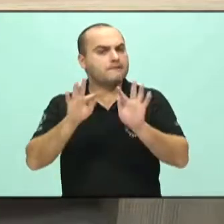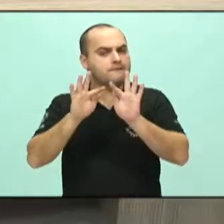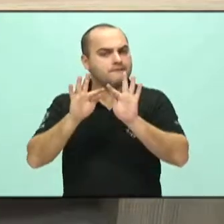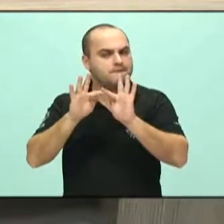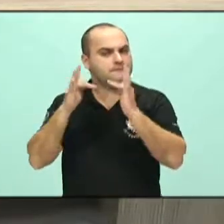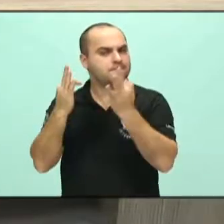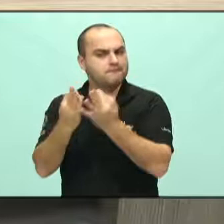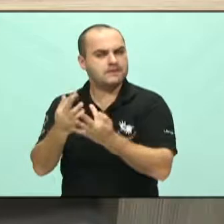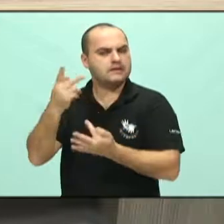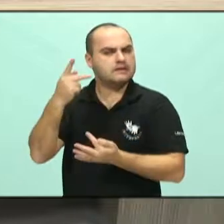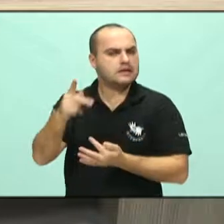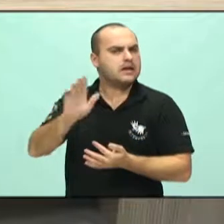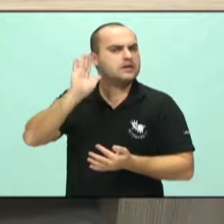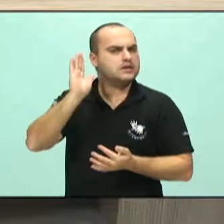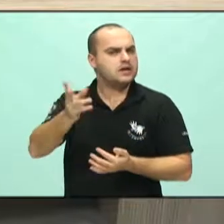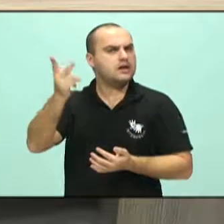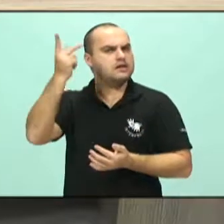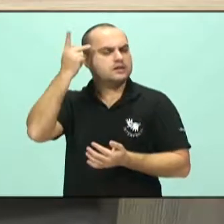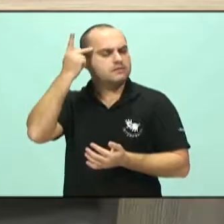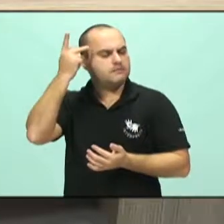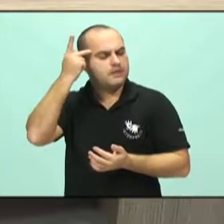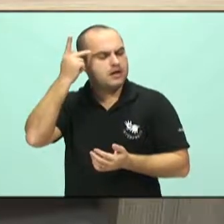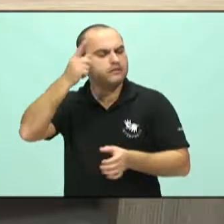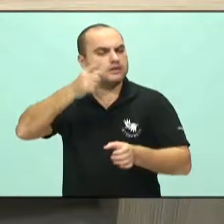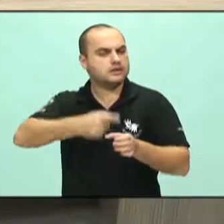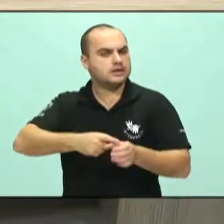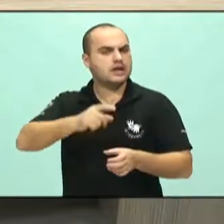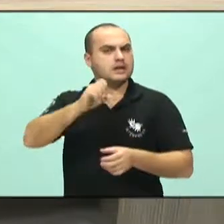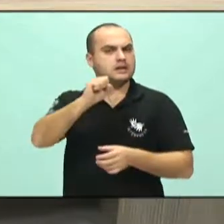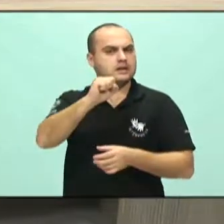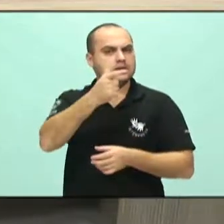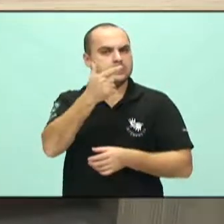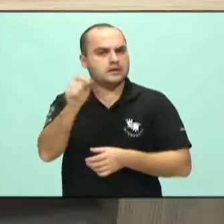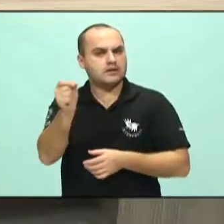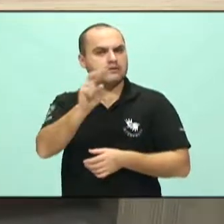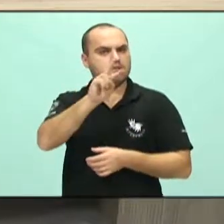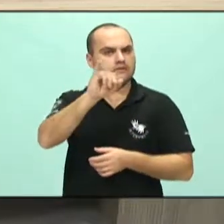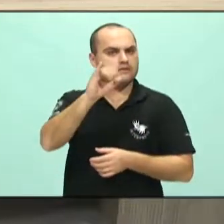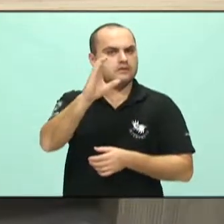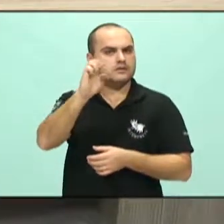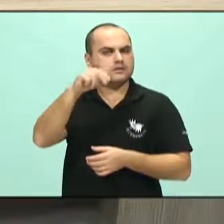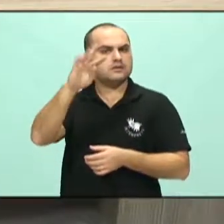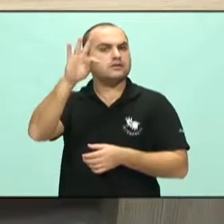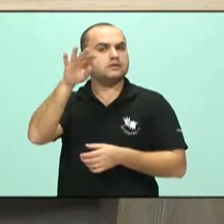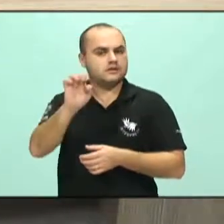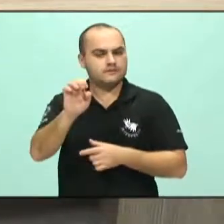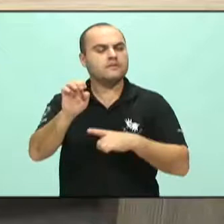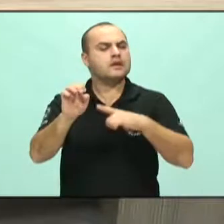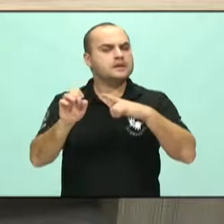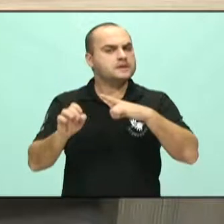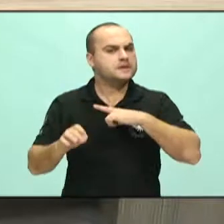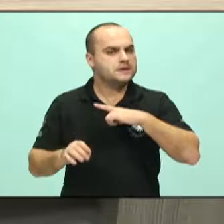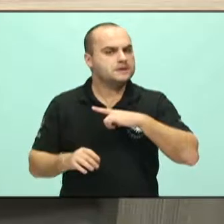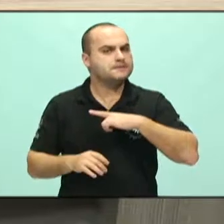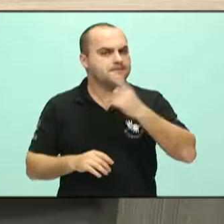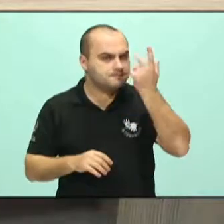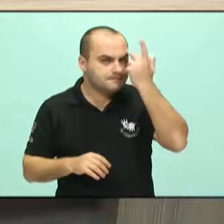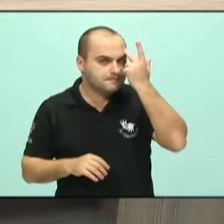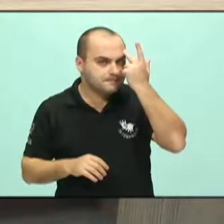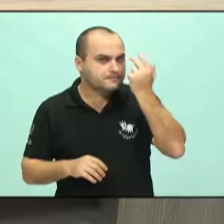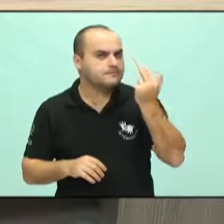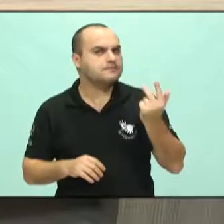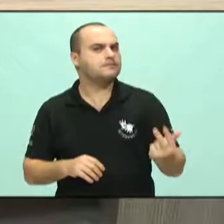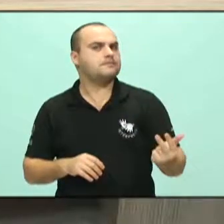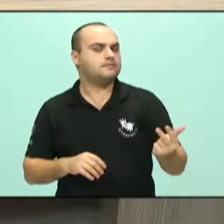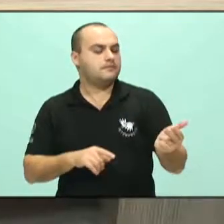em São Paulo, São Vicente, tinha um histórico de